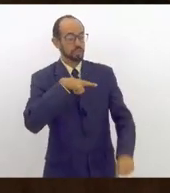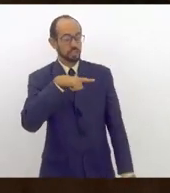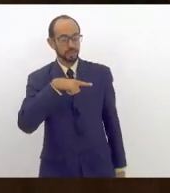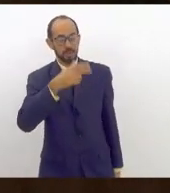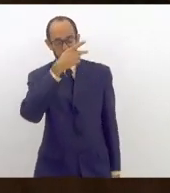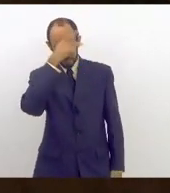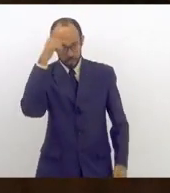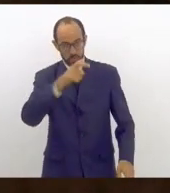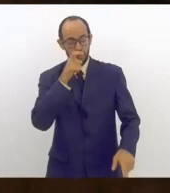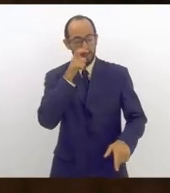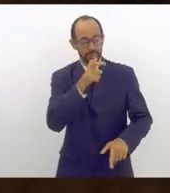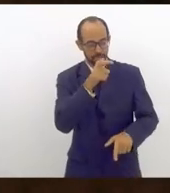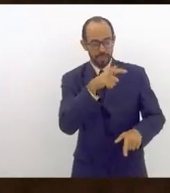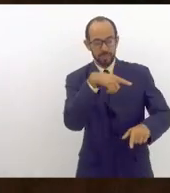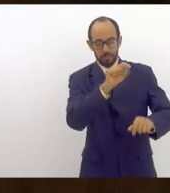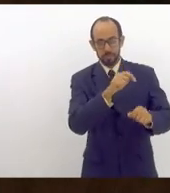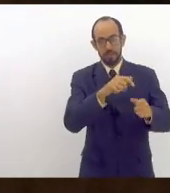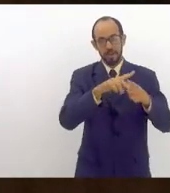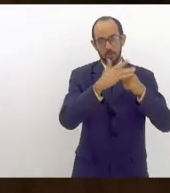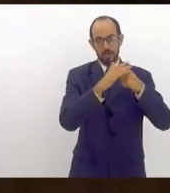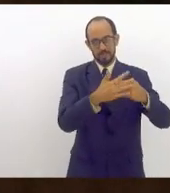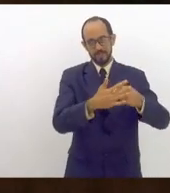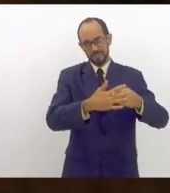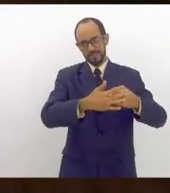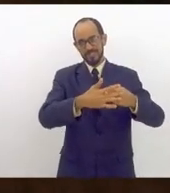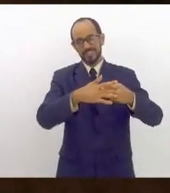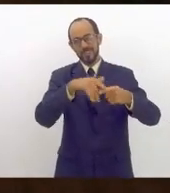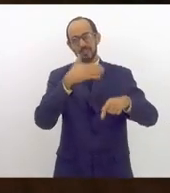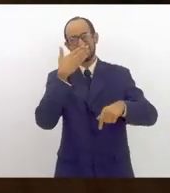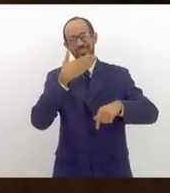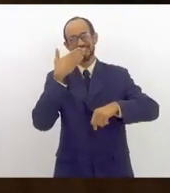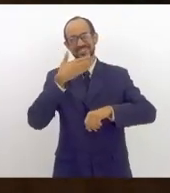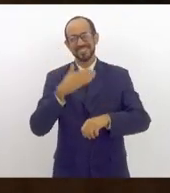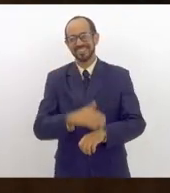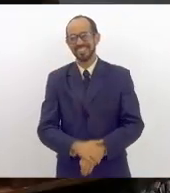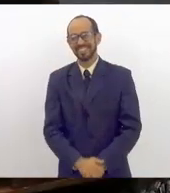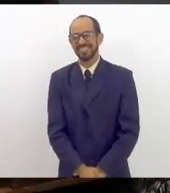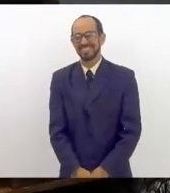nos corrigir com pertinência e doçura.